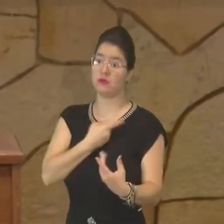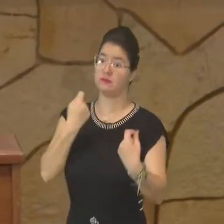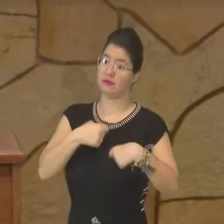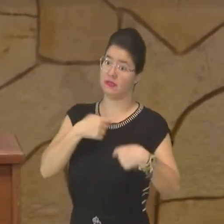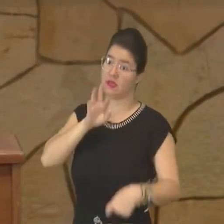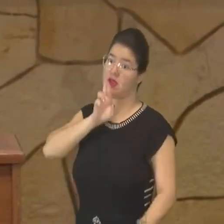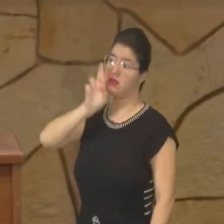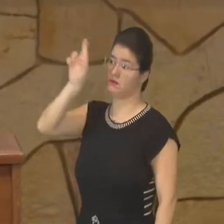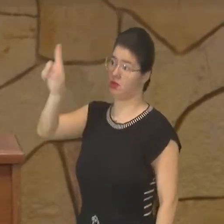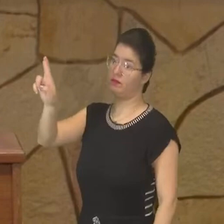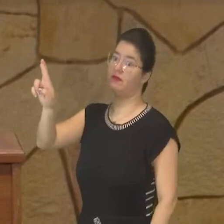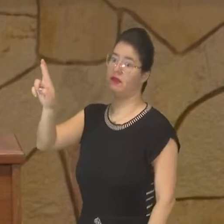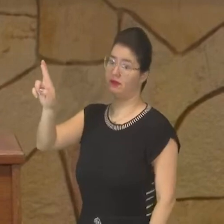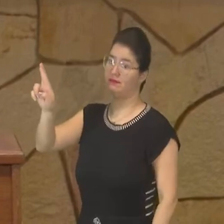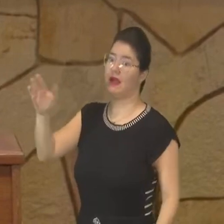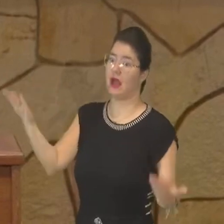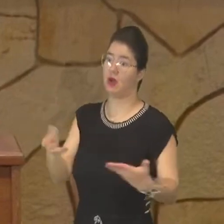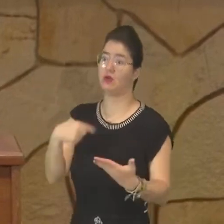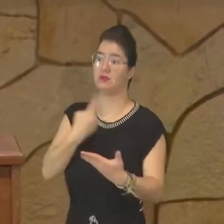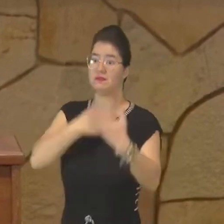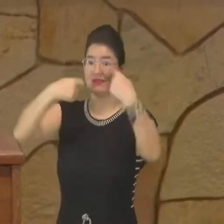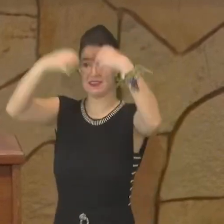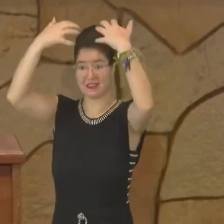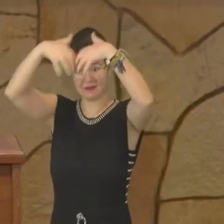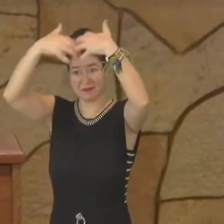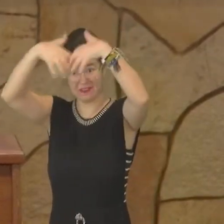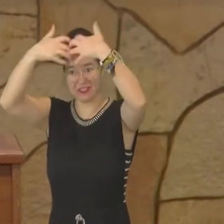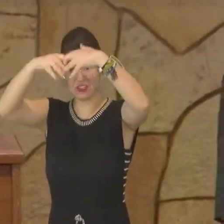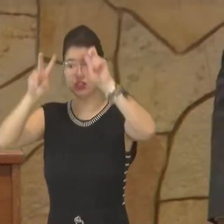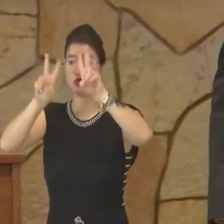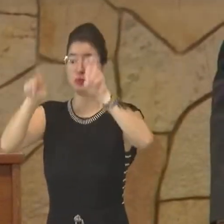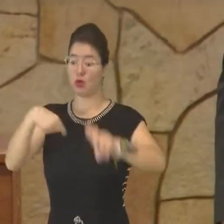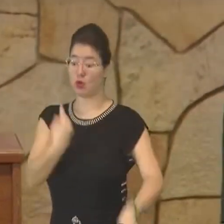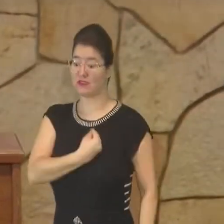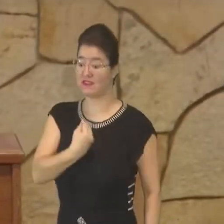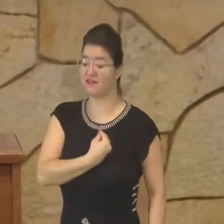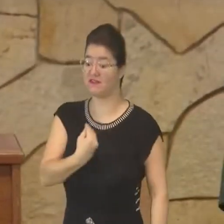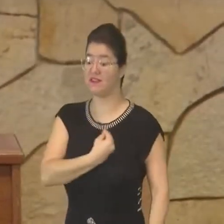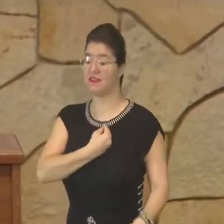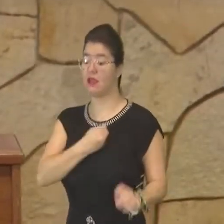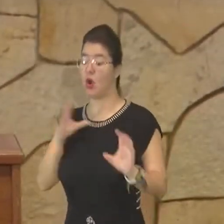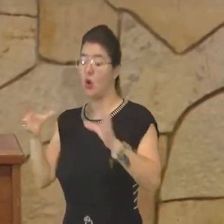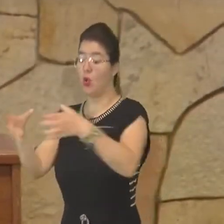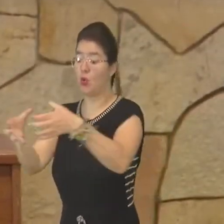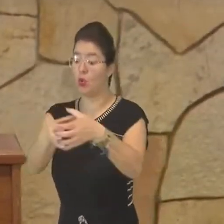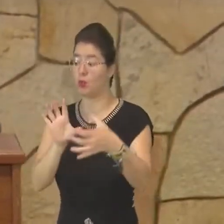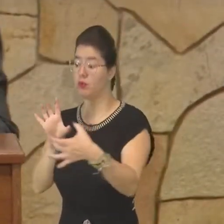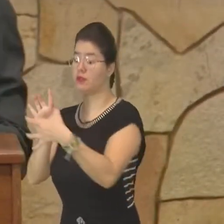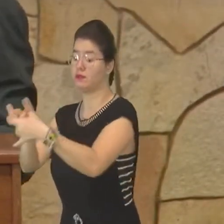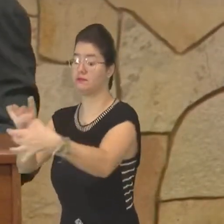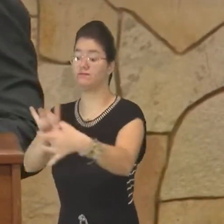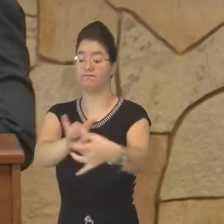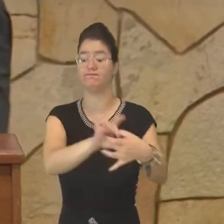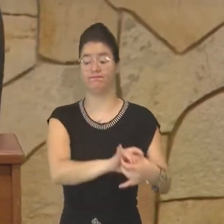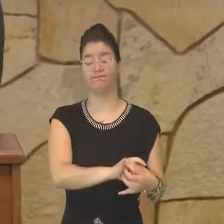nos fazendo refletir sobre as nossas ligações, as nossas associações.